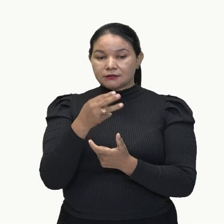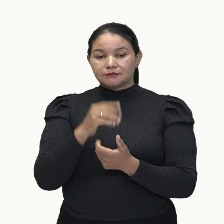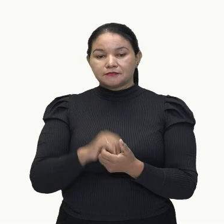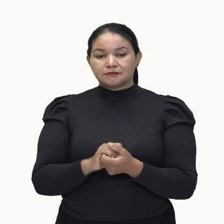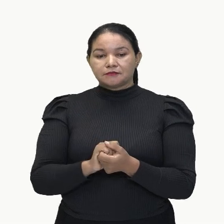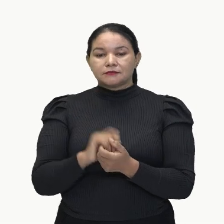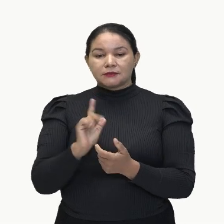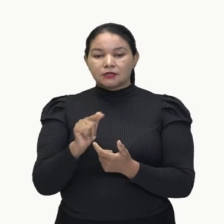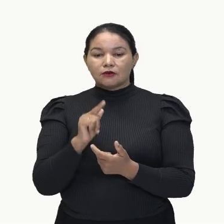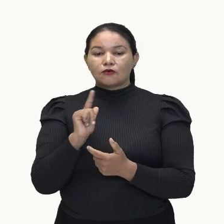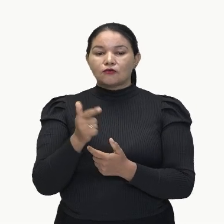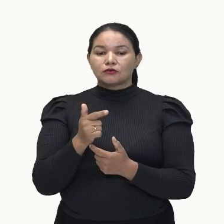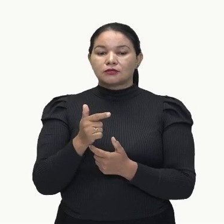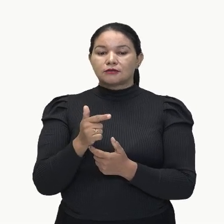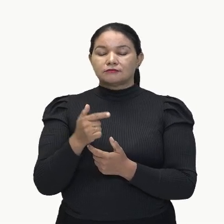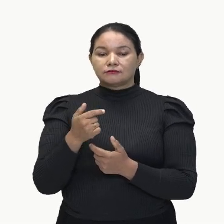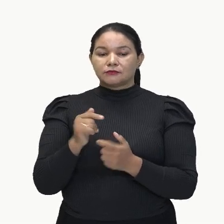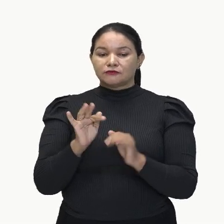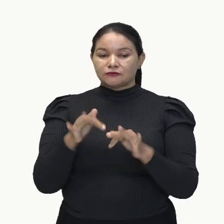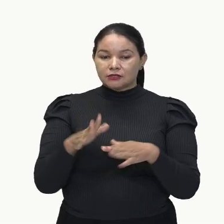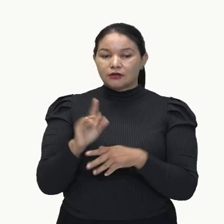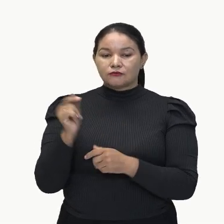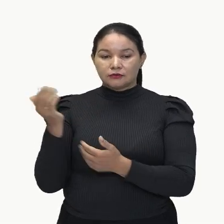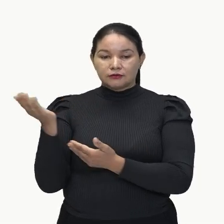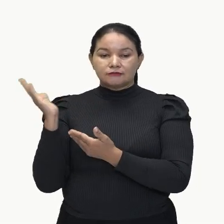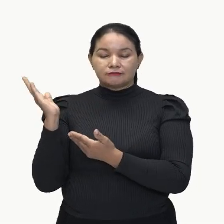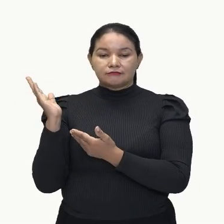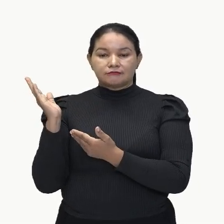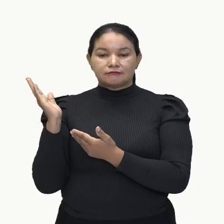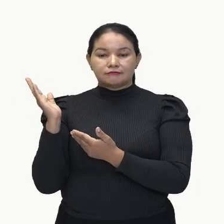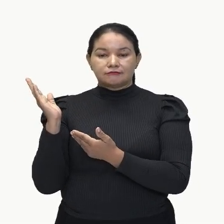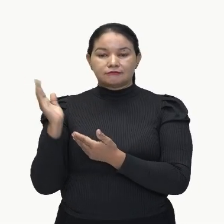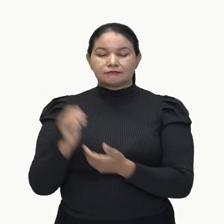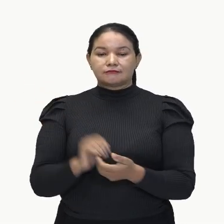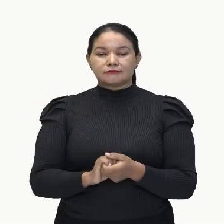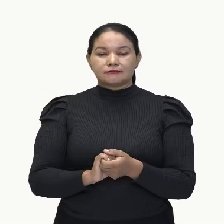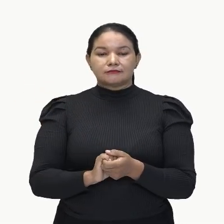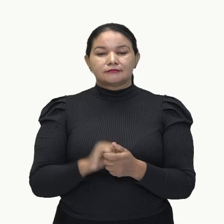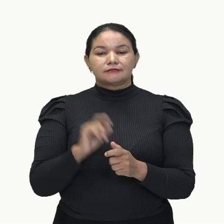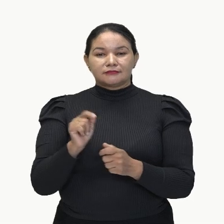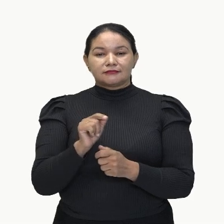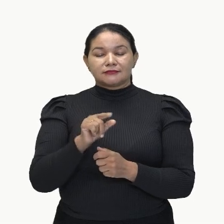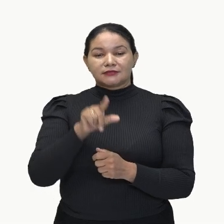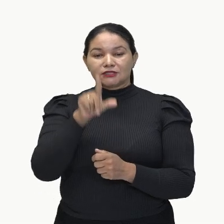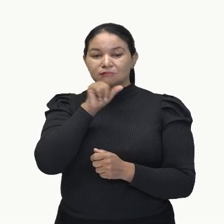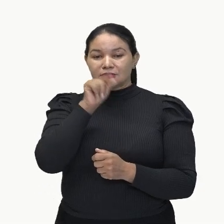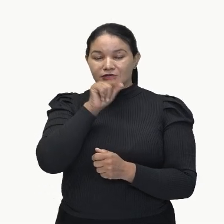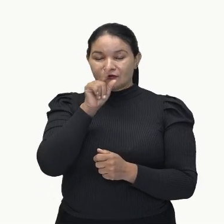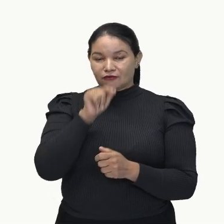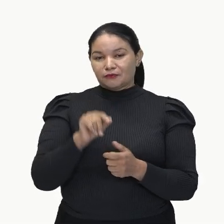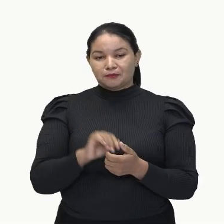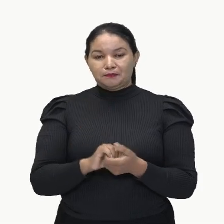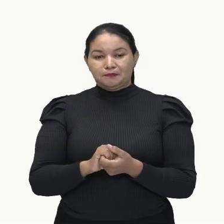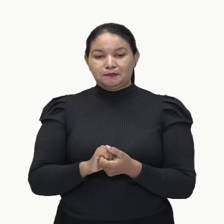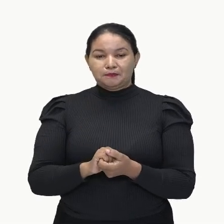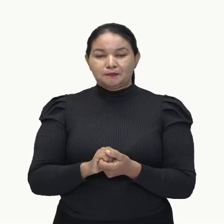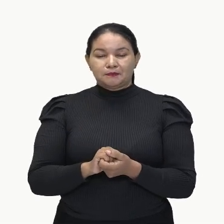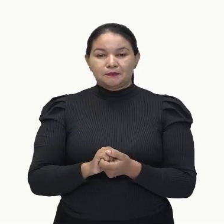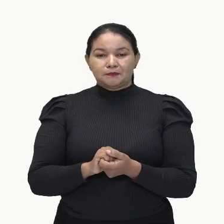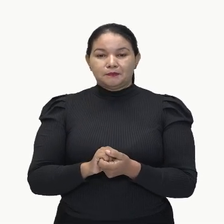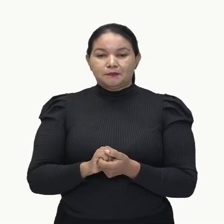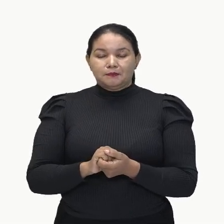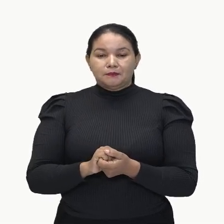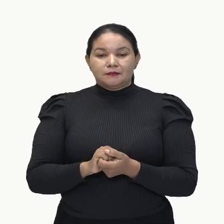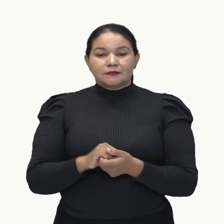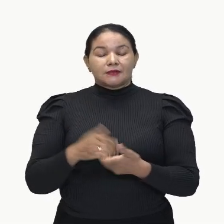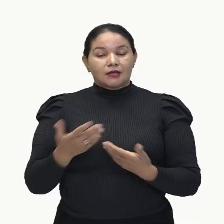última S tônica el col es o beij flor é isso aí pessoal e aqui